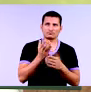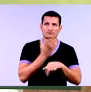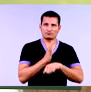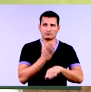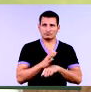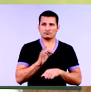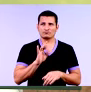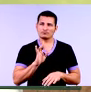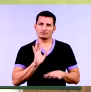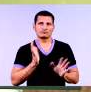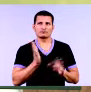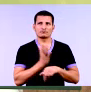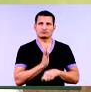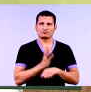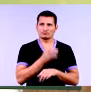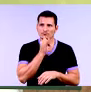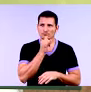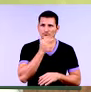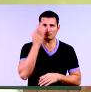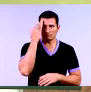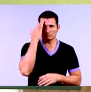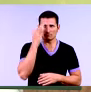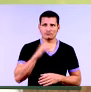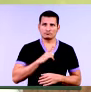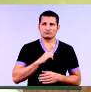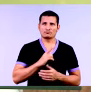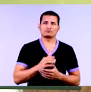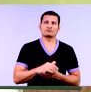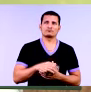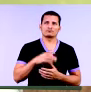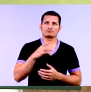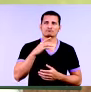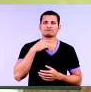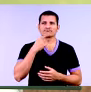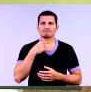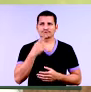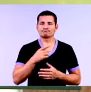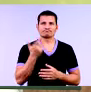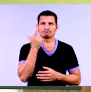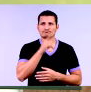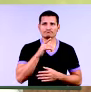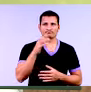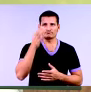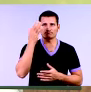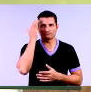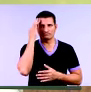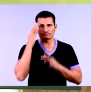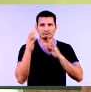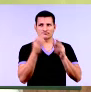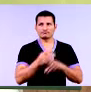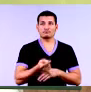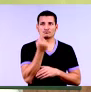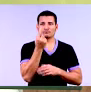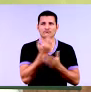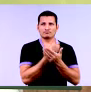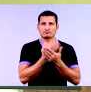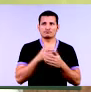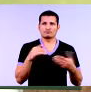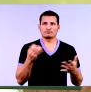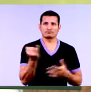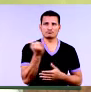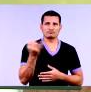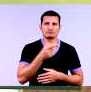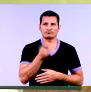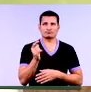gente exercitar, mas a gente sabe que muitas dúvidas surgem, né, a gente não consegue compreender tudo numa única aula, então é importante que vocês